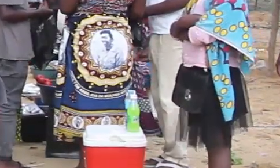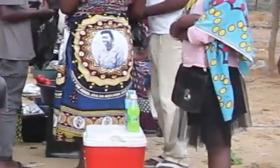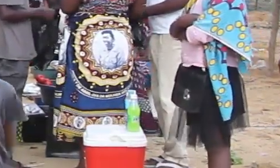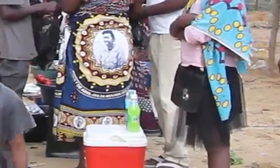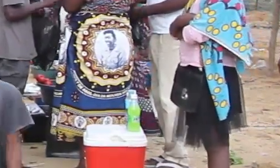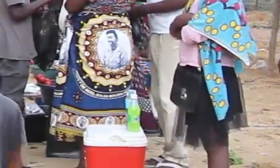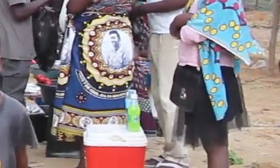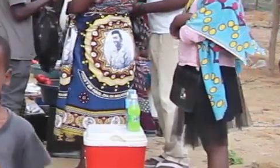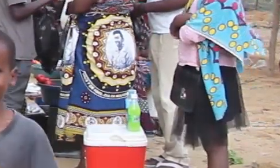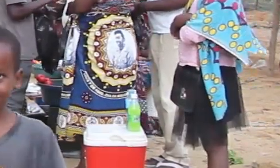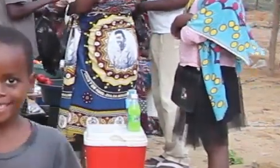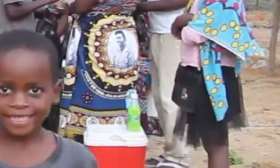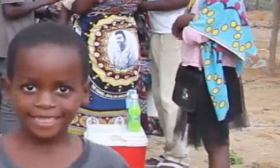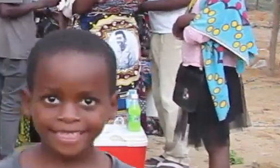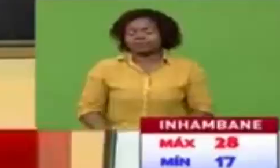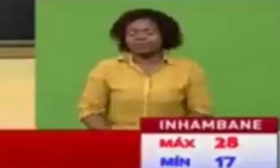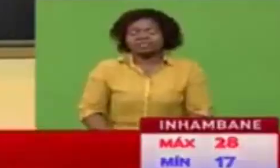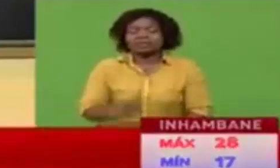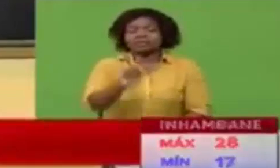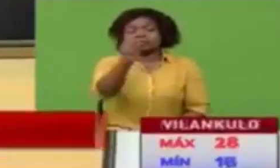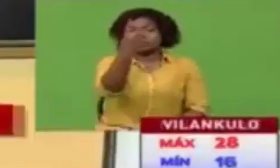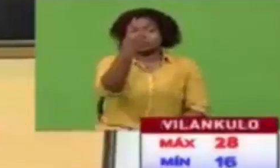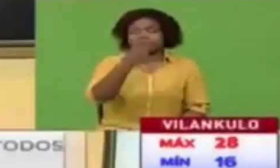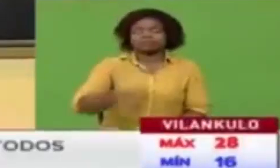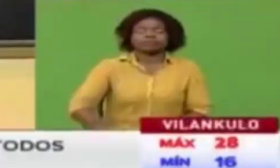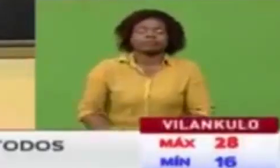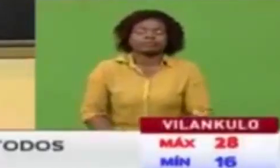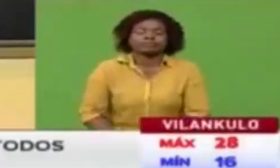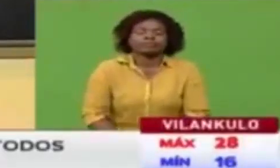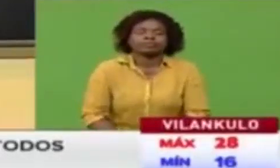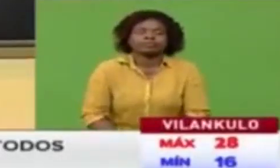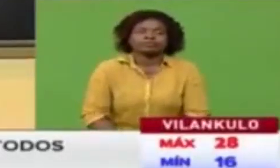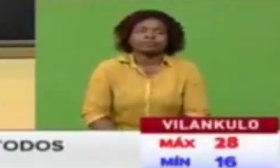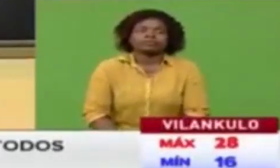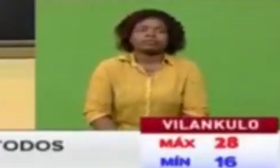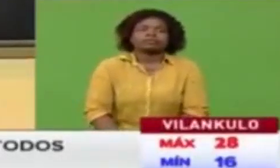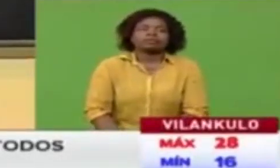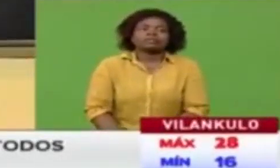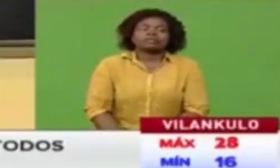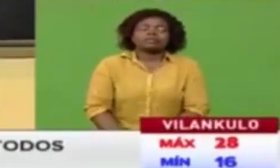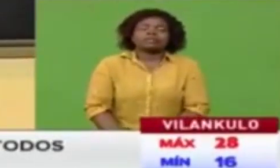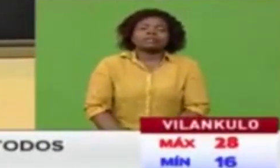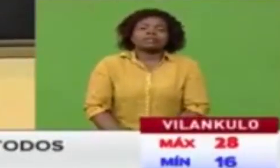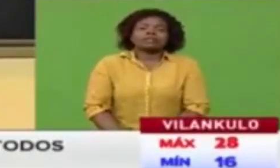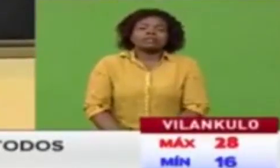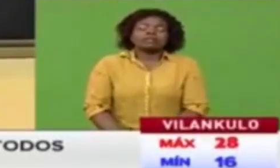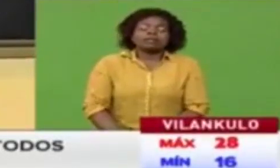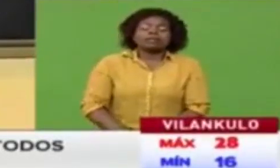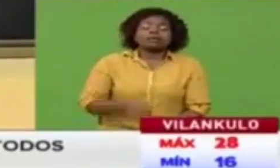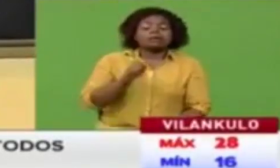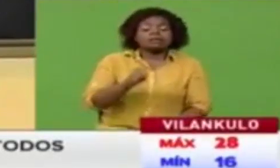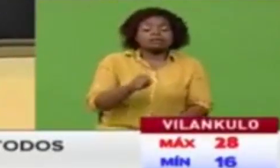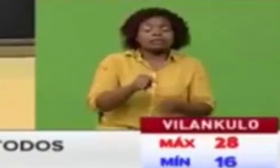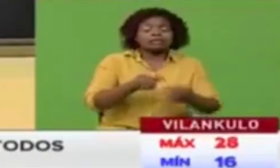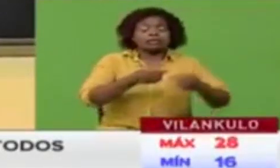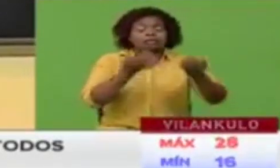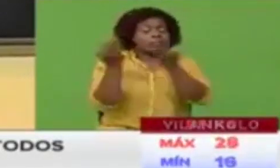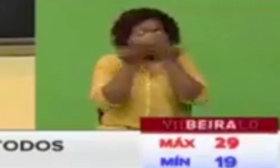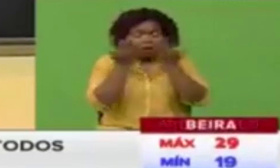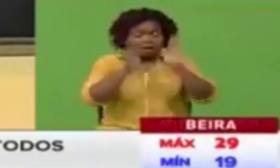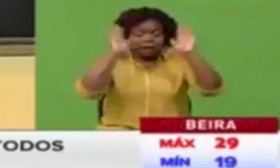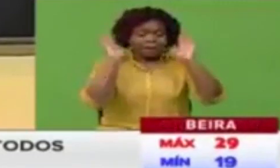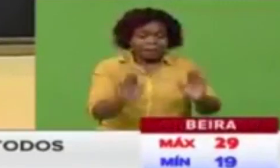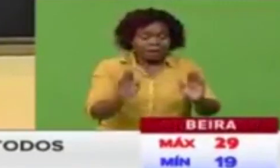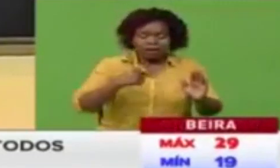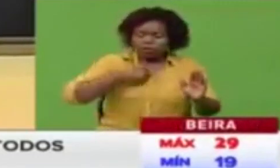e, na maioria das vezes, sem o uso da máscara. Esperávamos que, através da suspensão das aulas, fosse